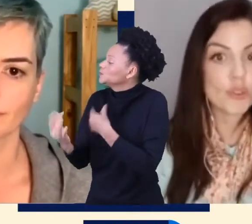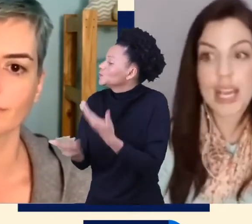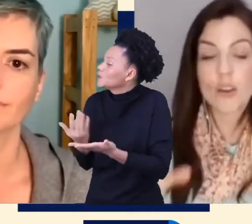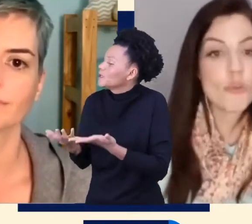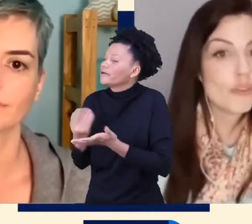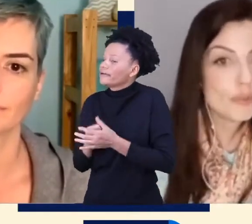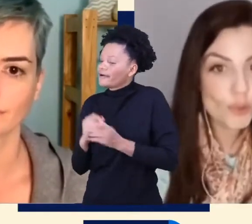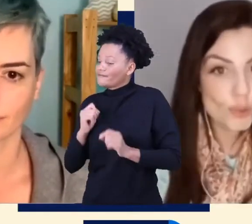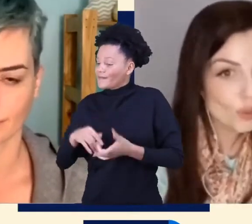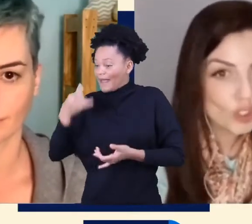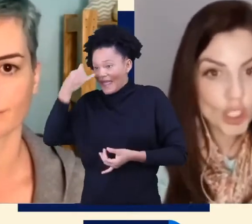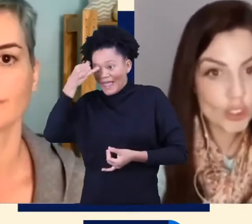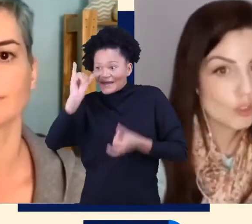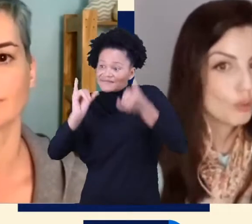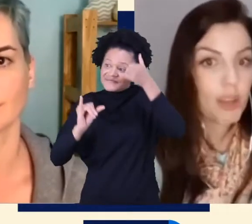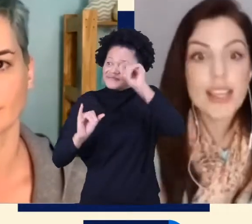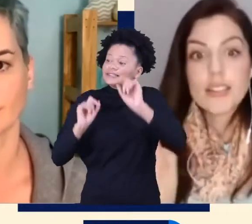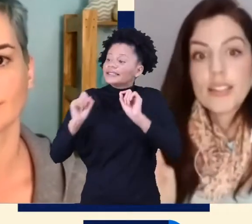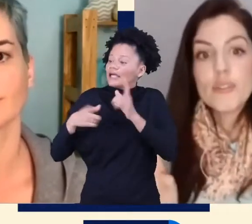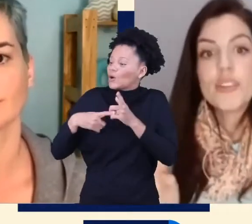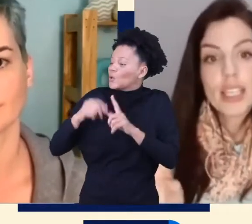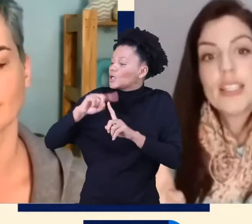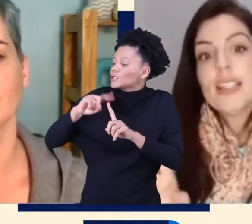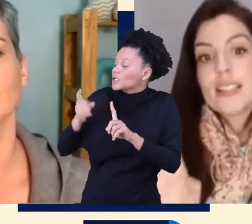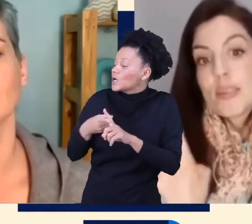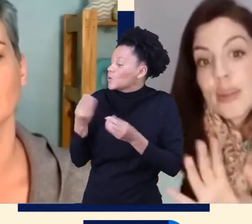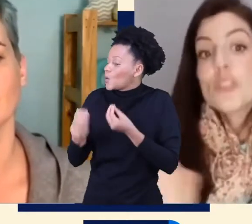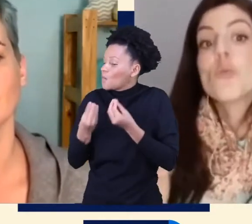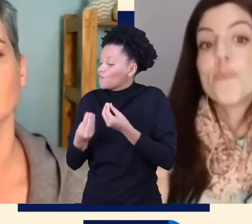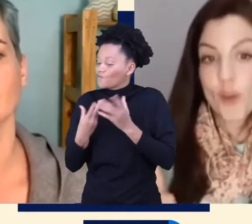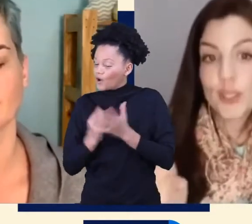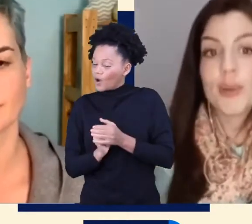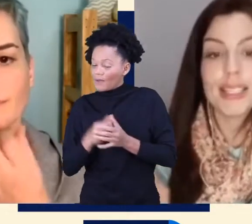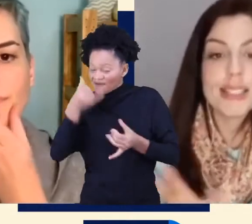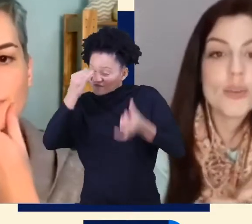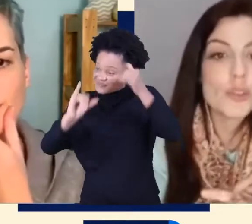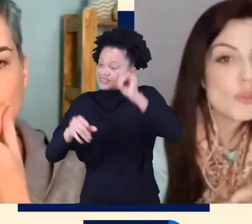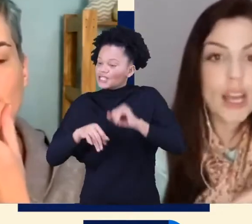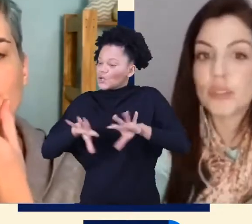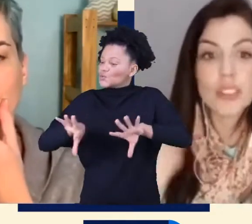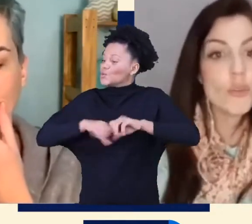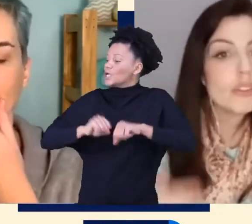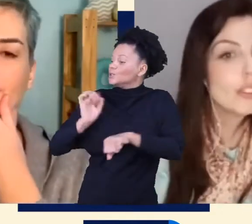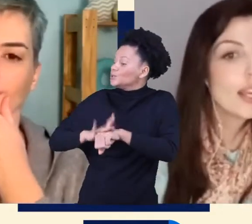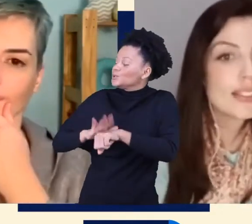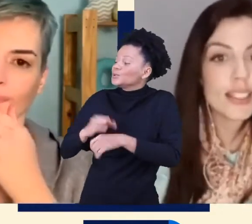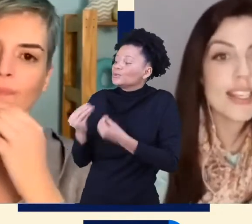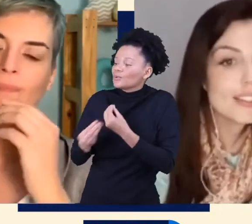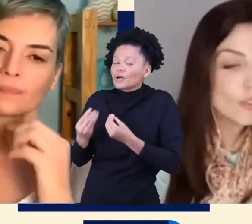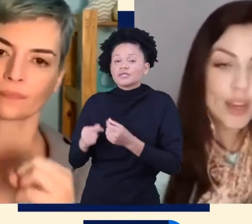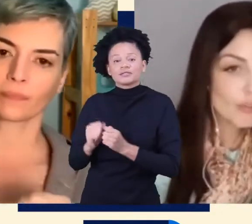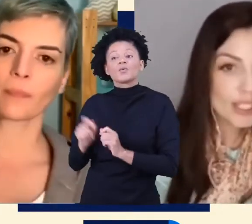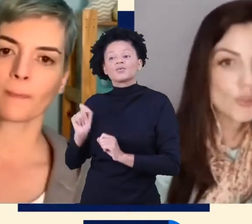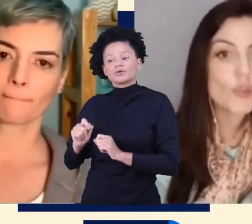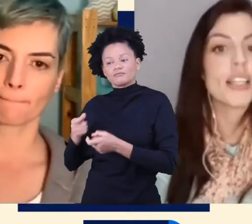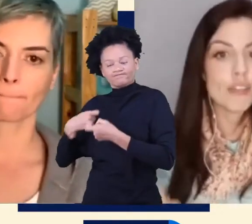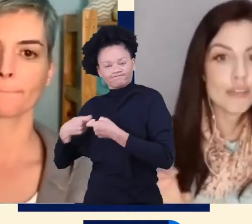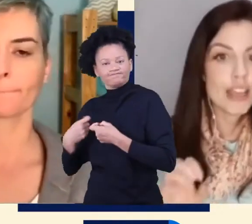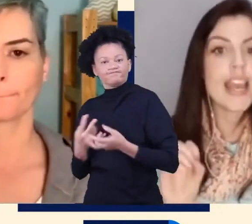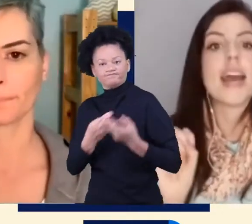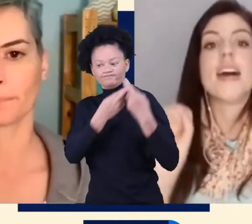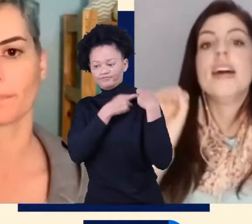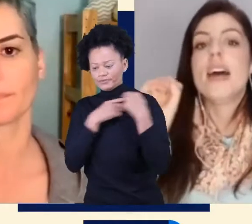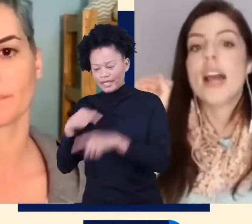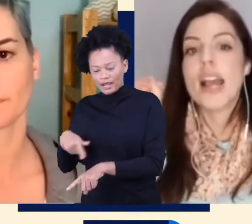contraceptivo vamos usar, como vamos nos proteger de doenças, enfim. Se pressupõe numa relação responsável. Então, essa criança não vai ver isso. O que ela